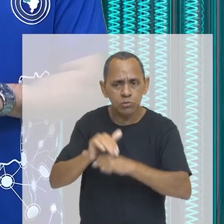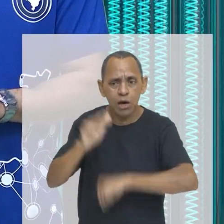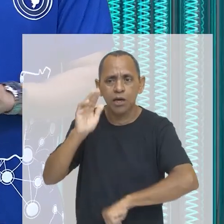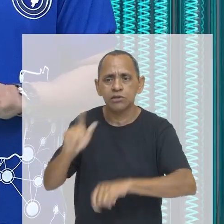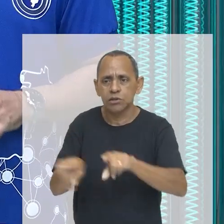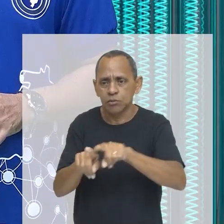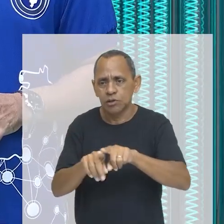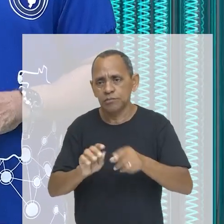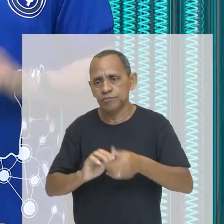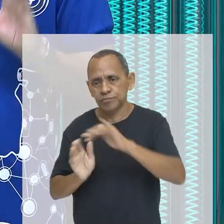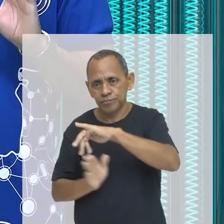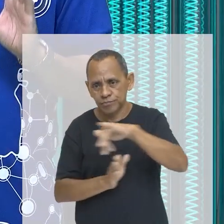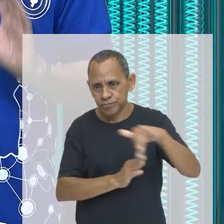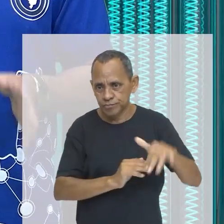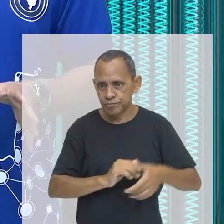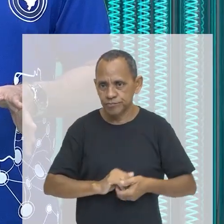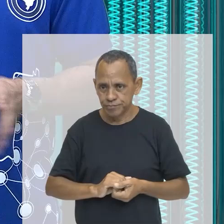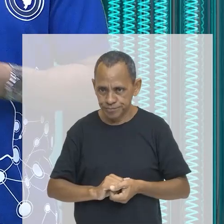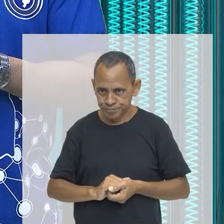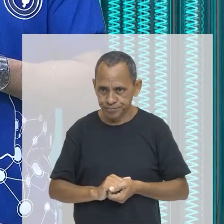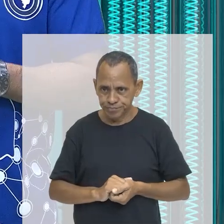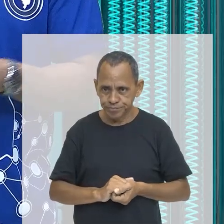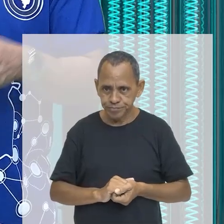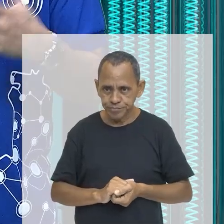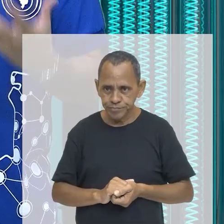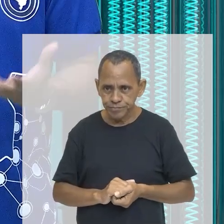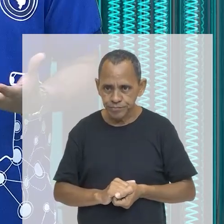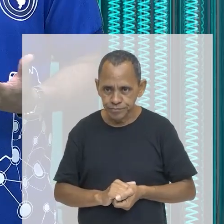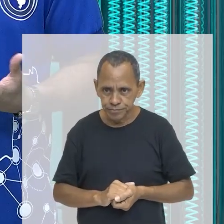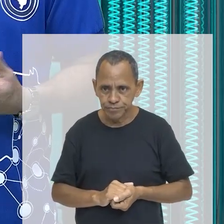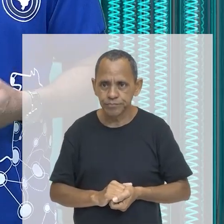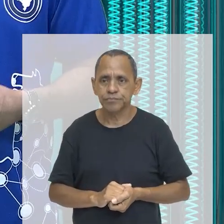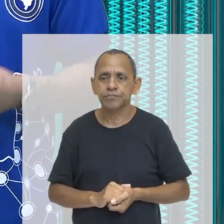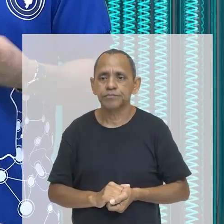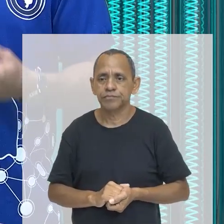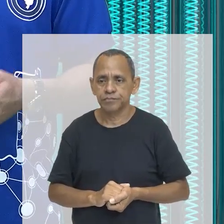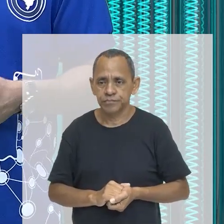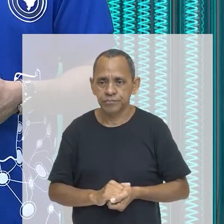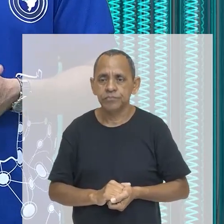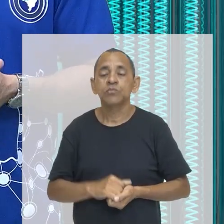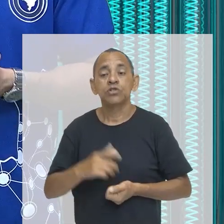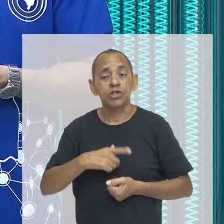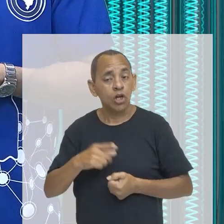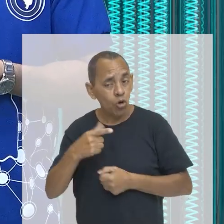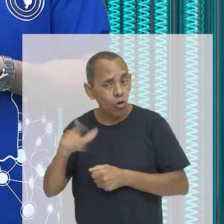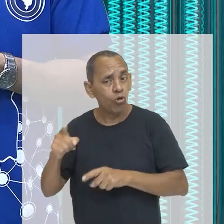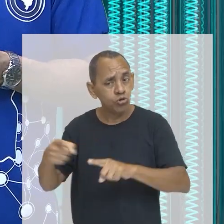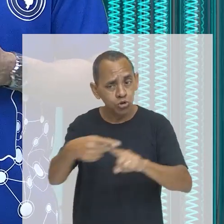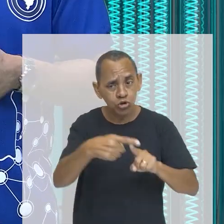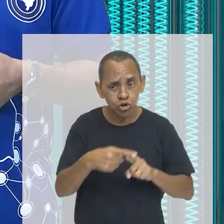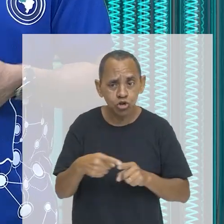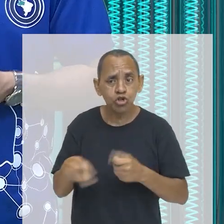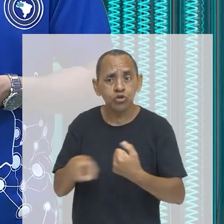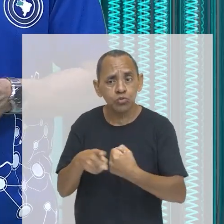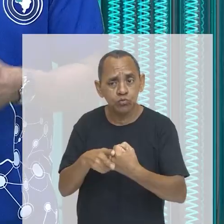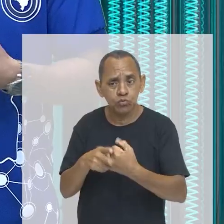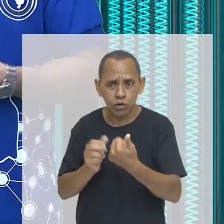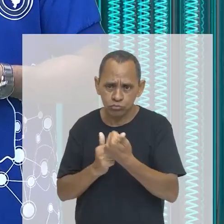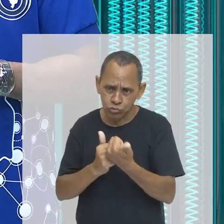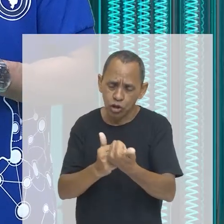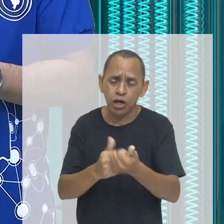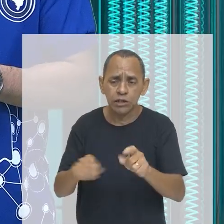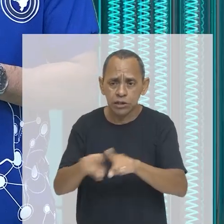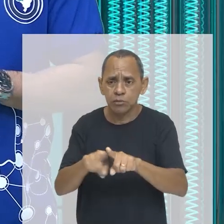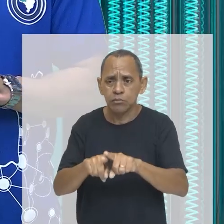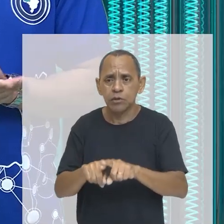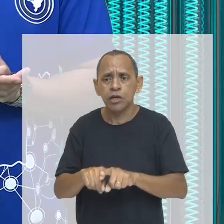tá bom? Ainda tem mais, mas nós não vamos abordar porque são muitos outros. especialmente aí os verbos semimodais